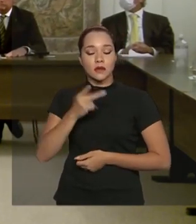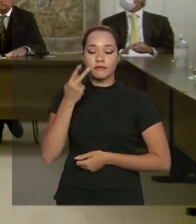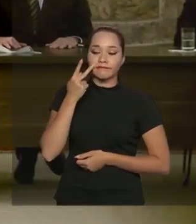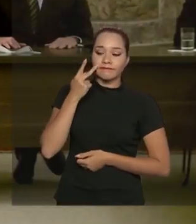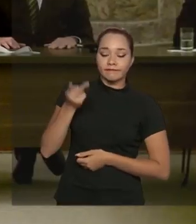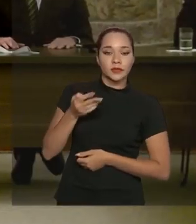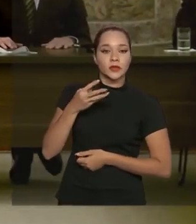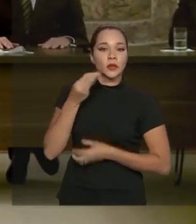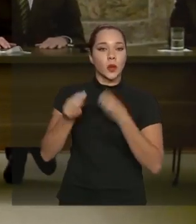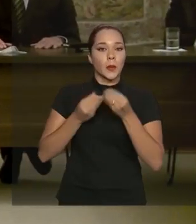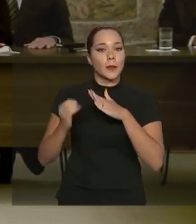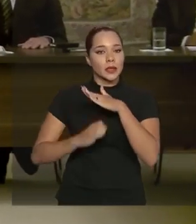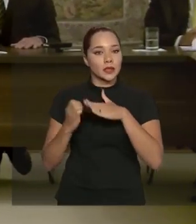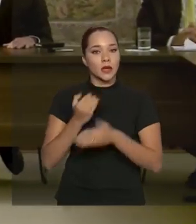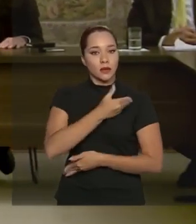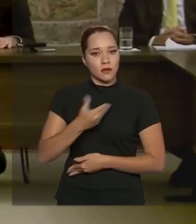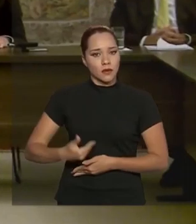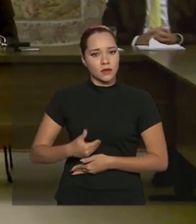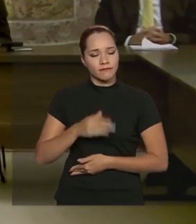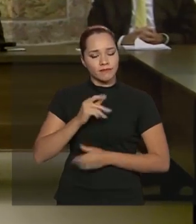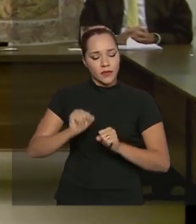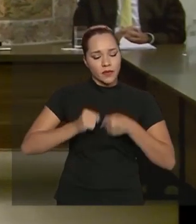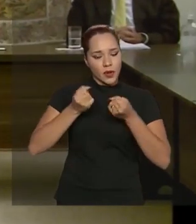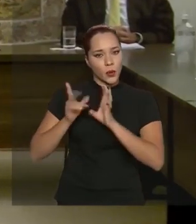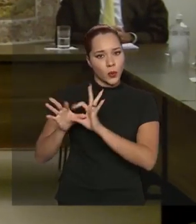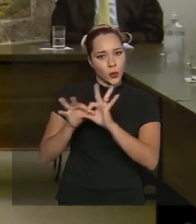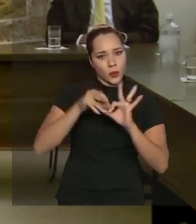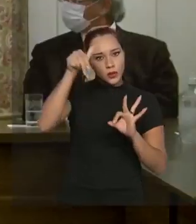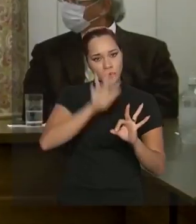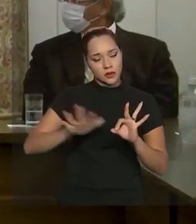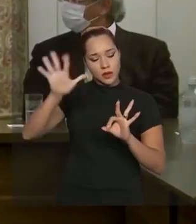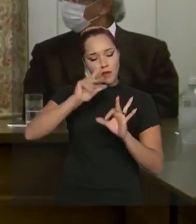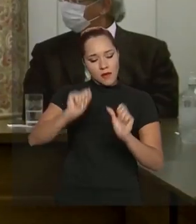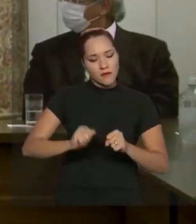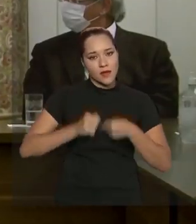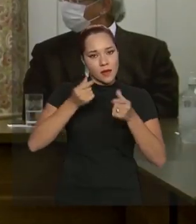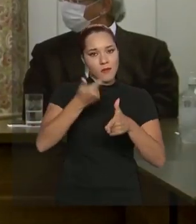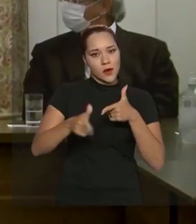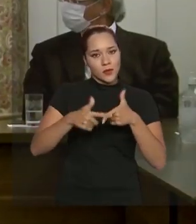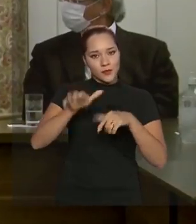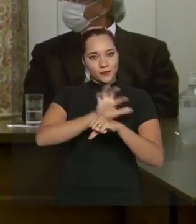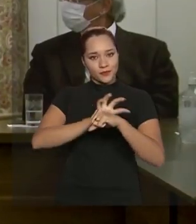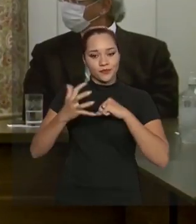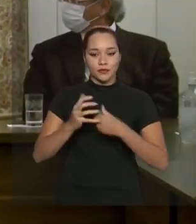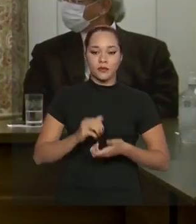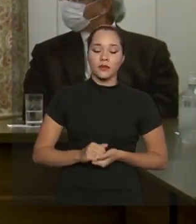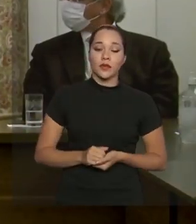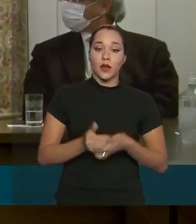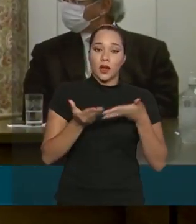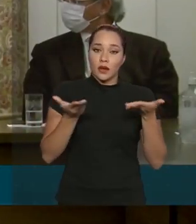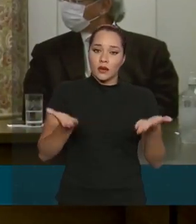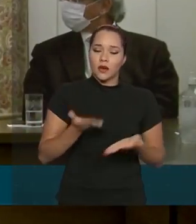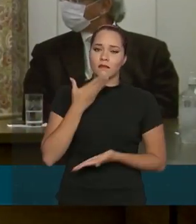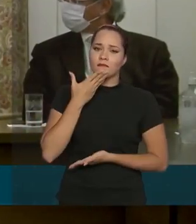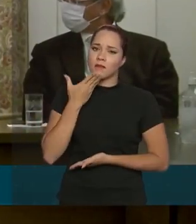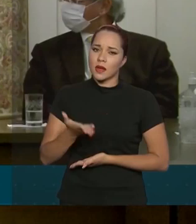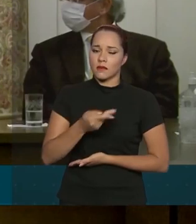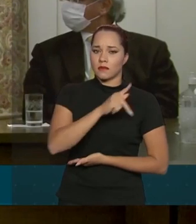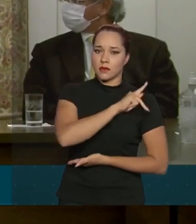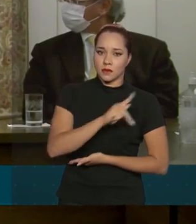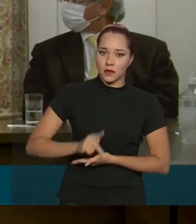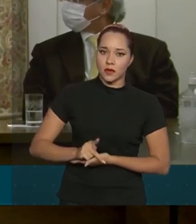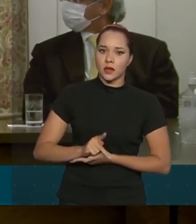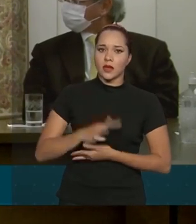e do governo e defendeu uma união nacional para enfrentar a crise. Então, essa coordenação, presidente, que eu penso que o